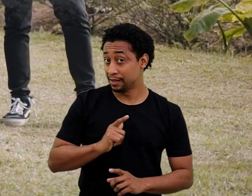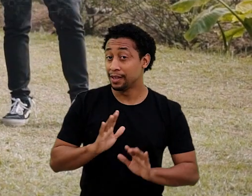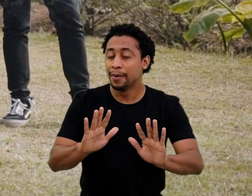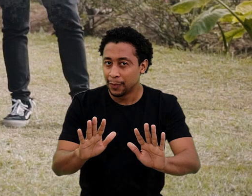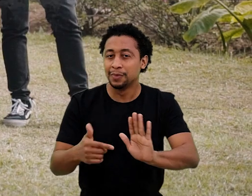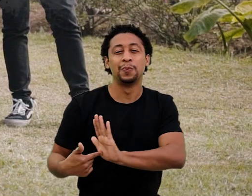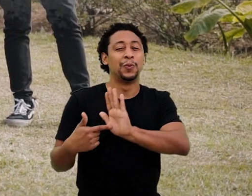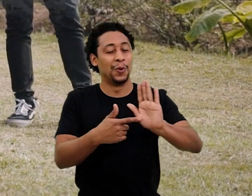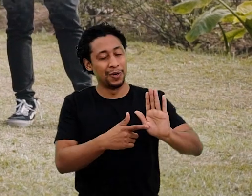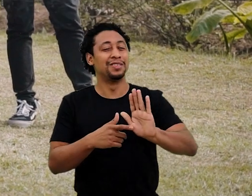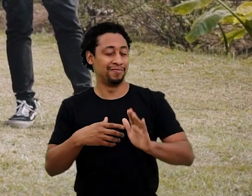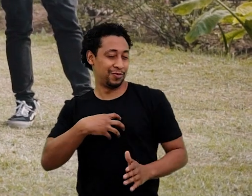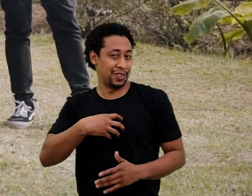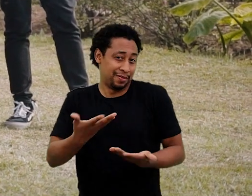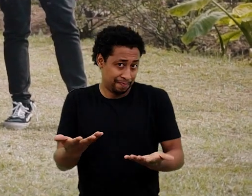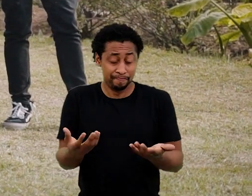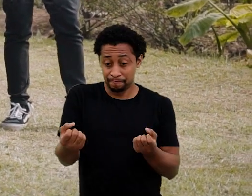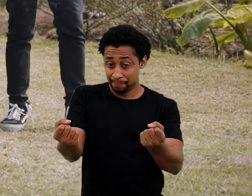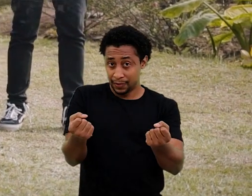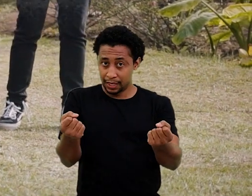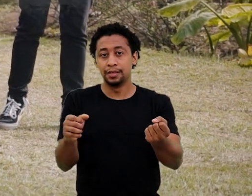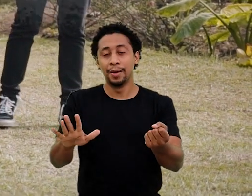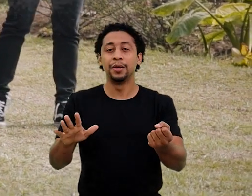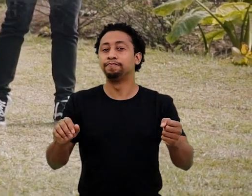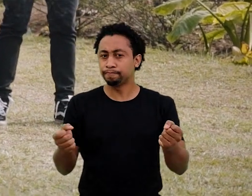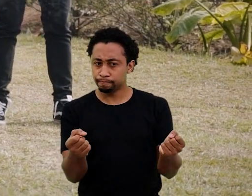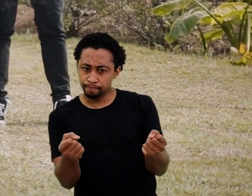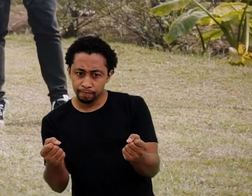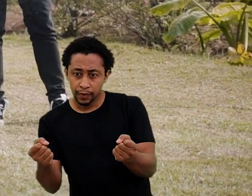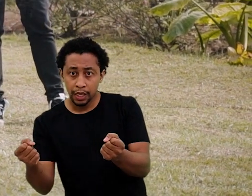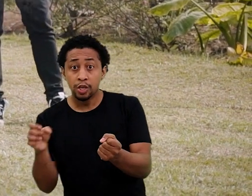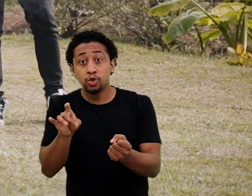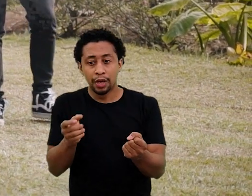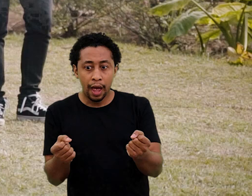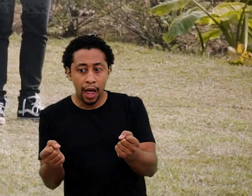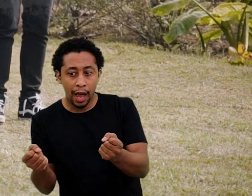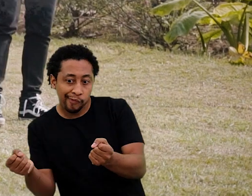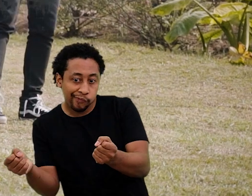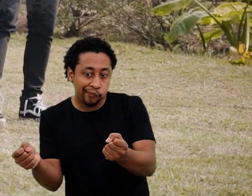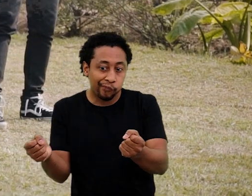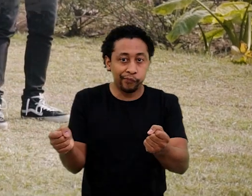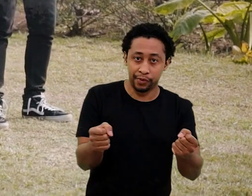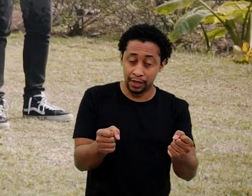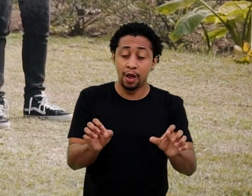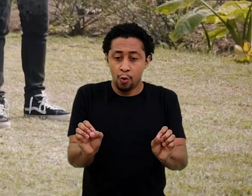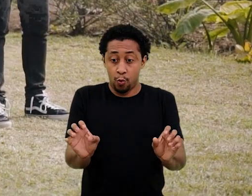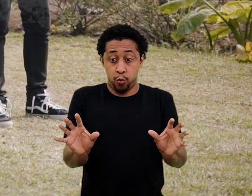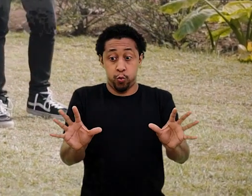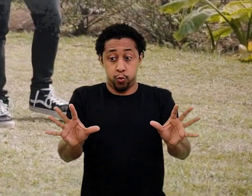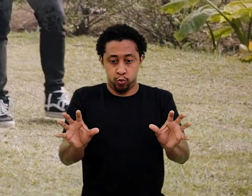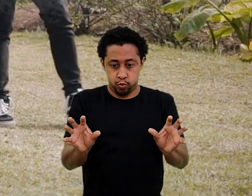Impetus traz aí alguns daqueles recursos semi-autônomos, como alerta de mudança involuntária de faixa, o farol alto de